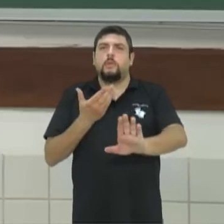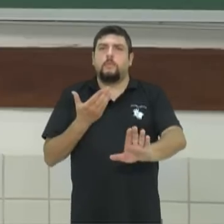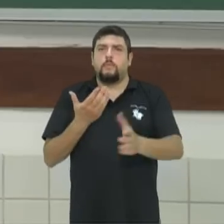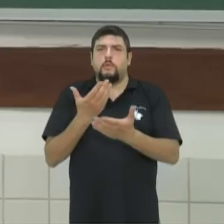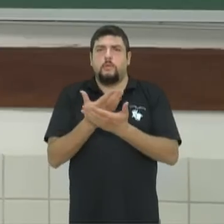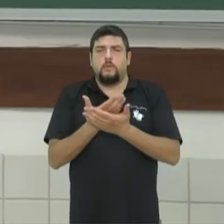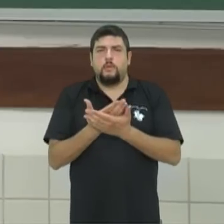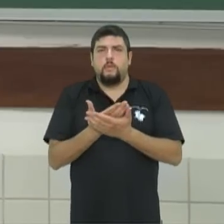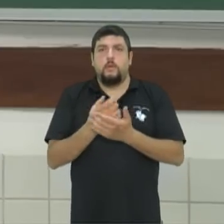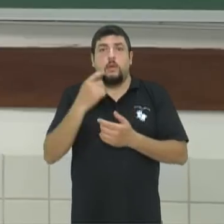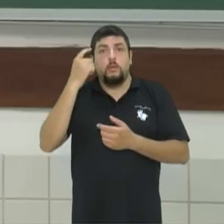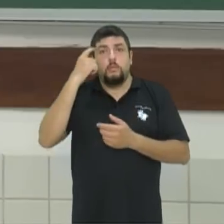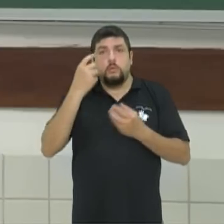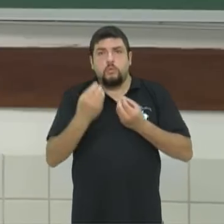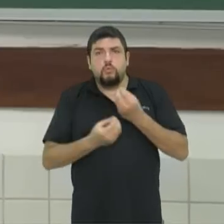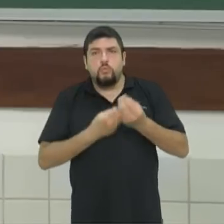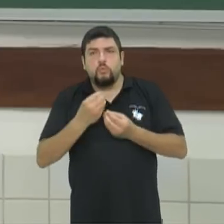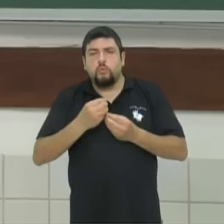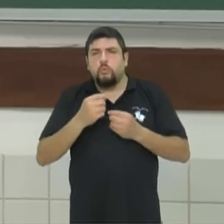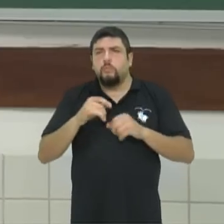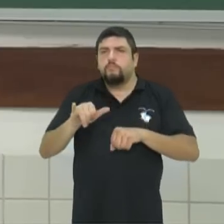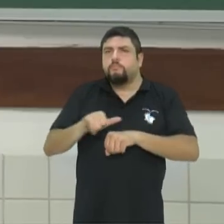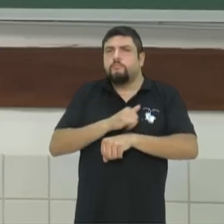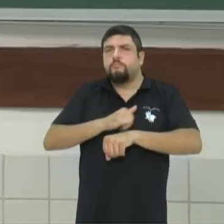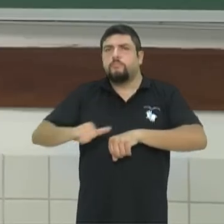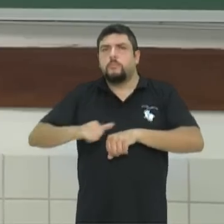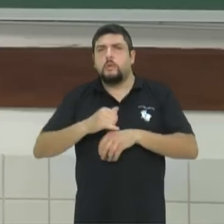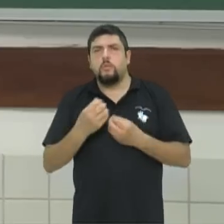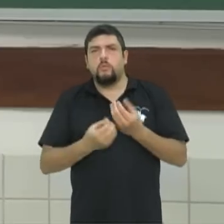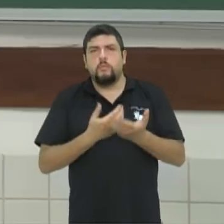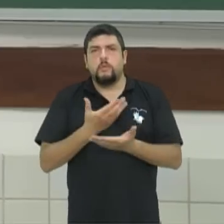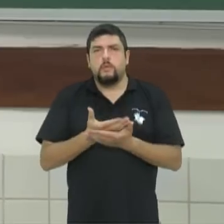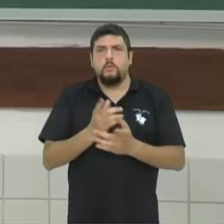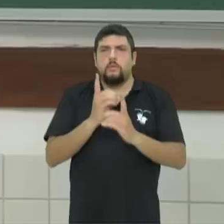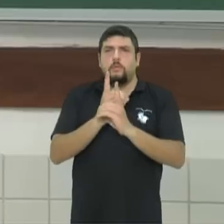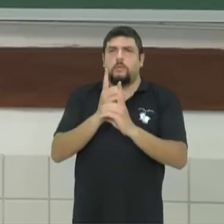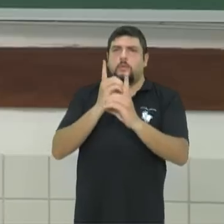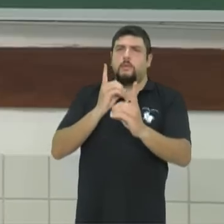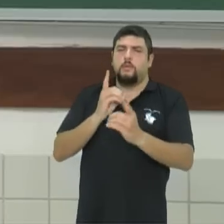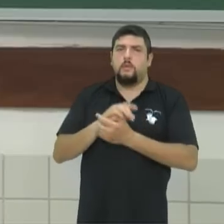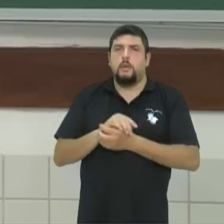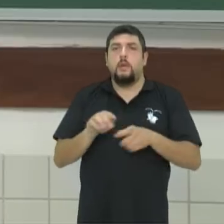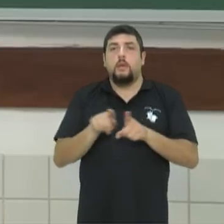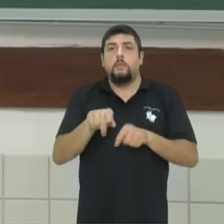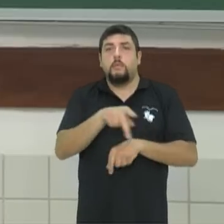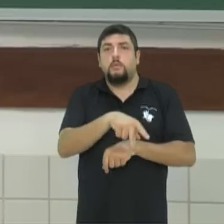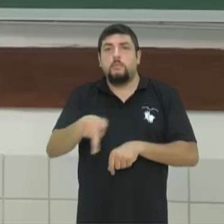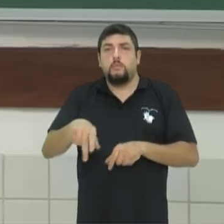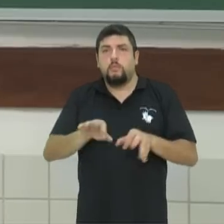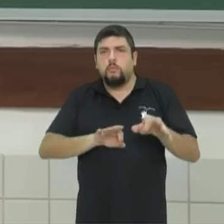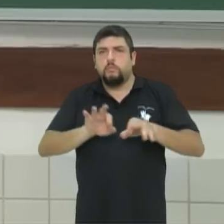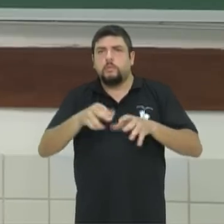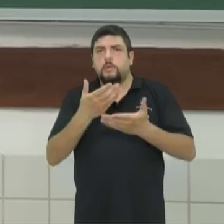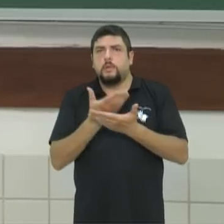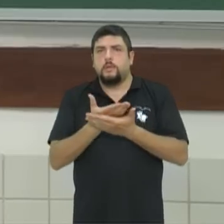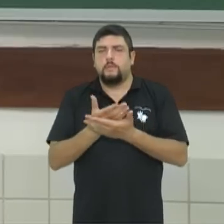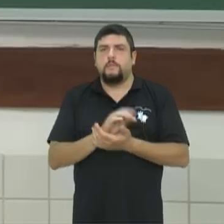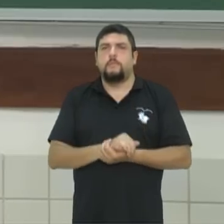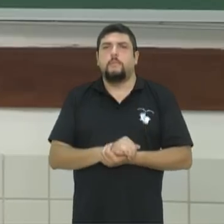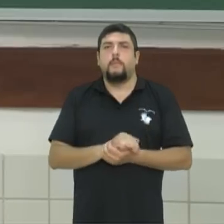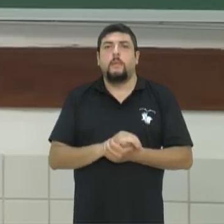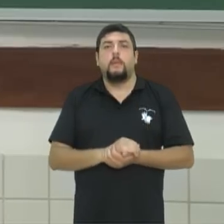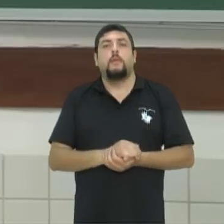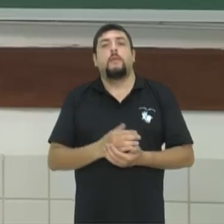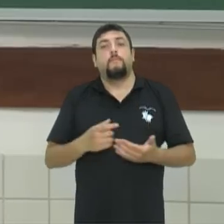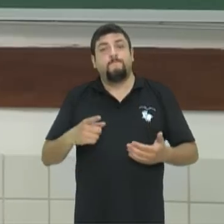nos reinventar, né, de forma a estudar à distância, né? E os professores também a preparar aulas à distância. Então é o que temos para hoje,